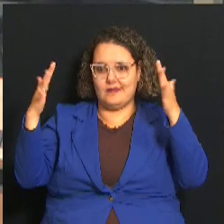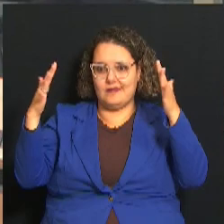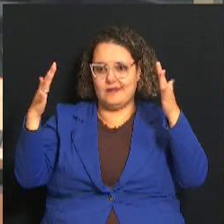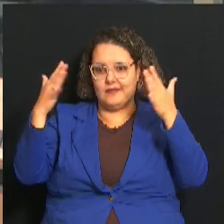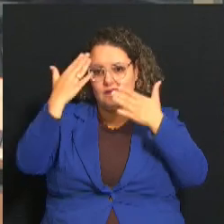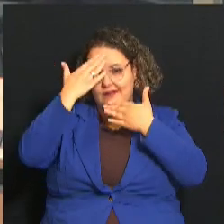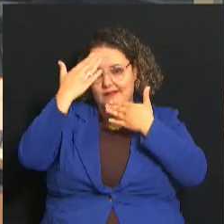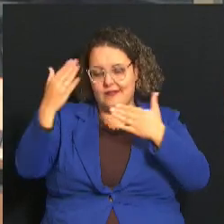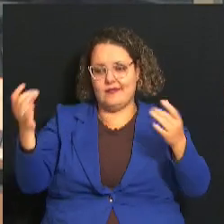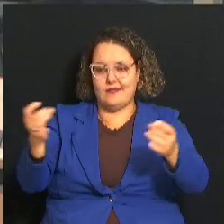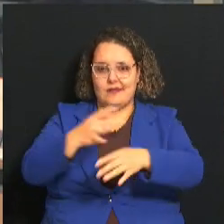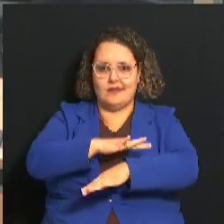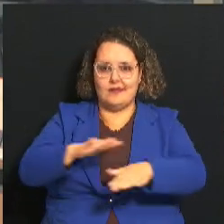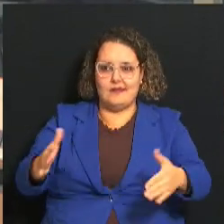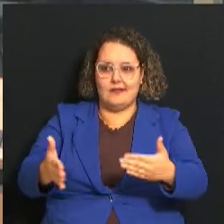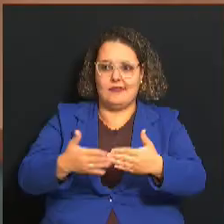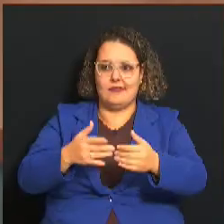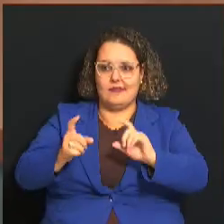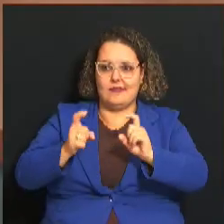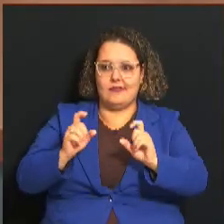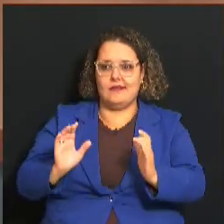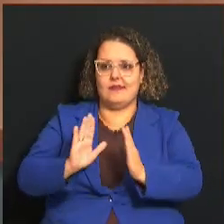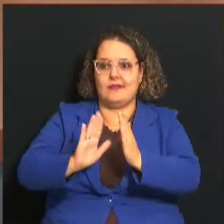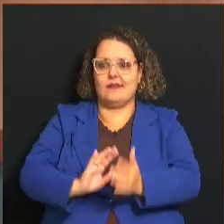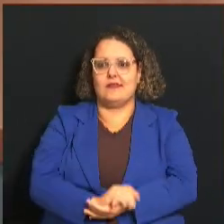Está encerrada a reunião aqui da frente.